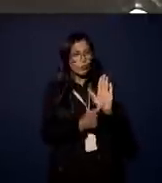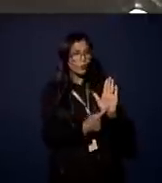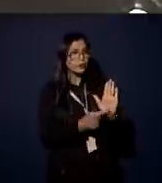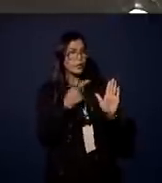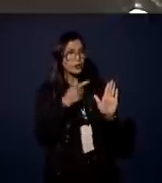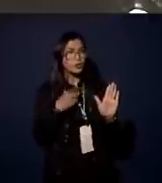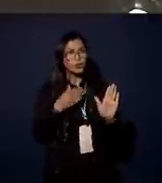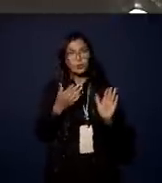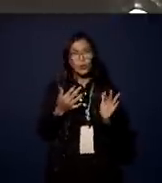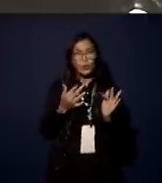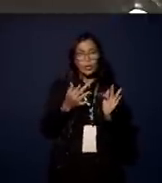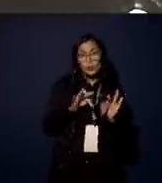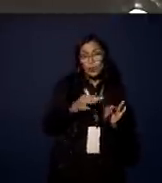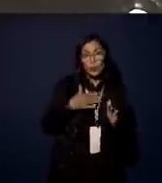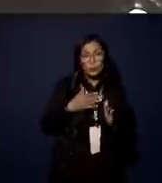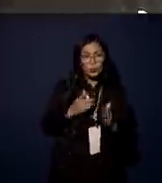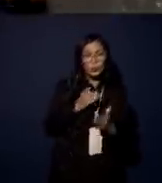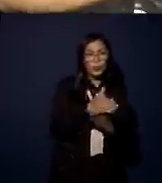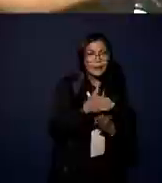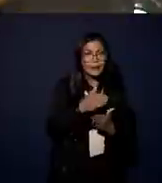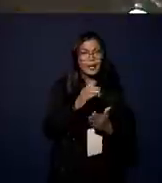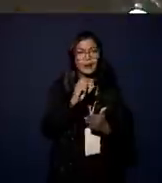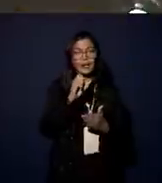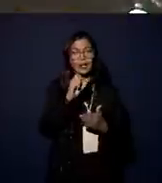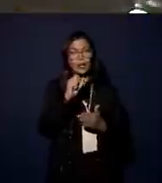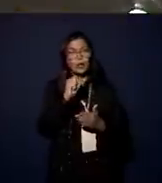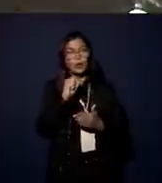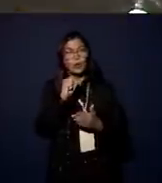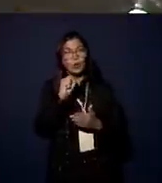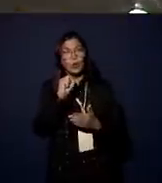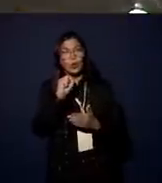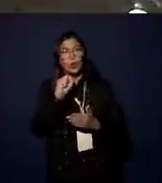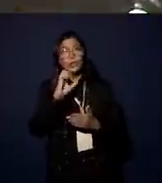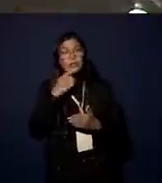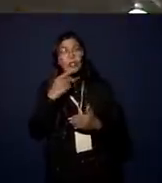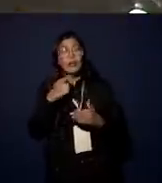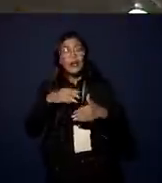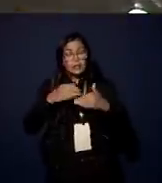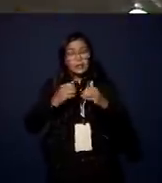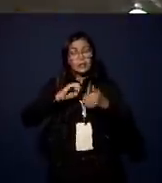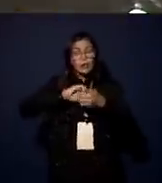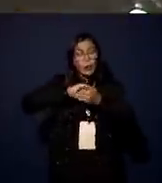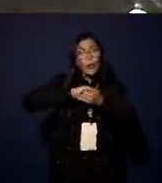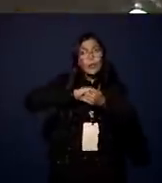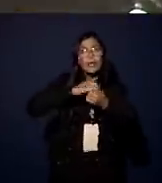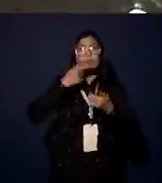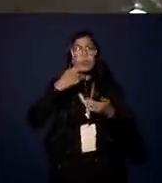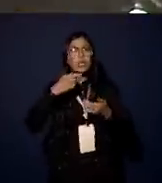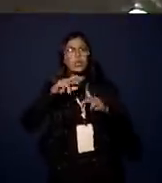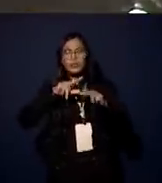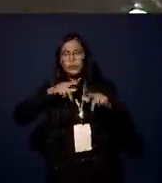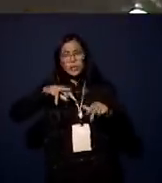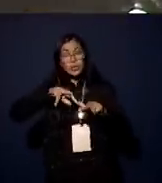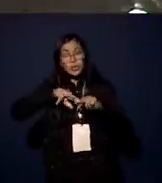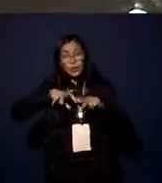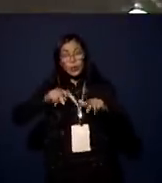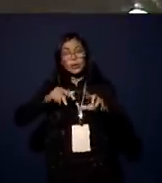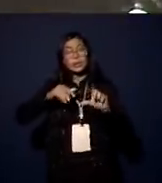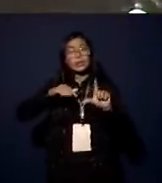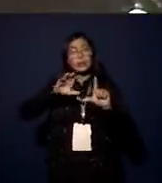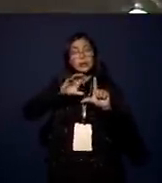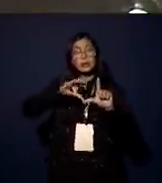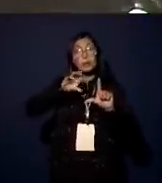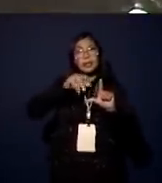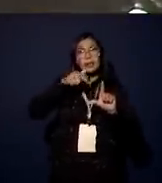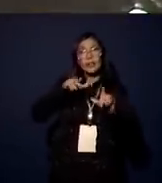sou o último entrante não foi o filme Se Ela já faz com o mercado livre já faz com outras plataformas e a gente tá virando é o seguinte